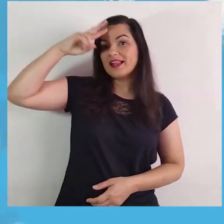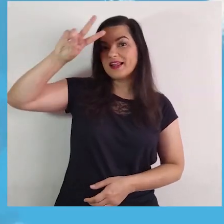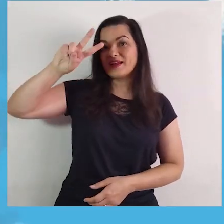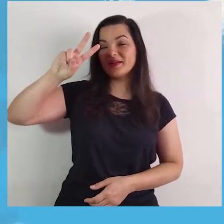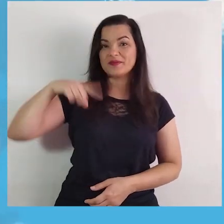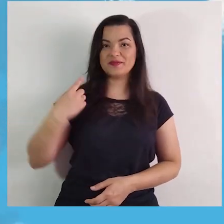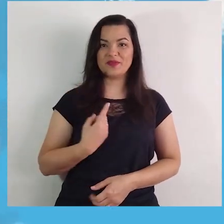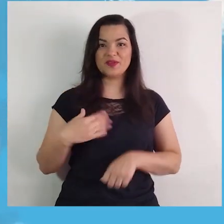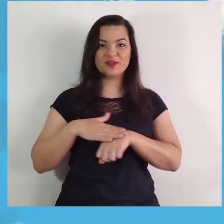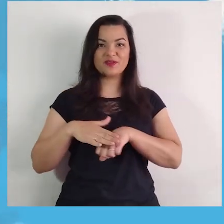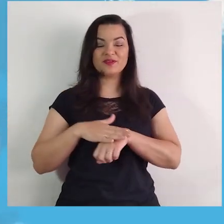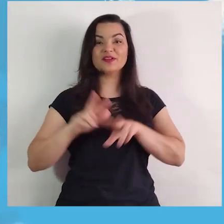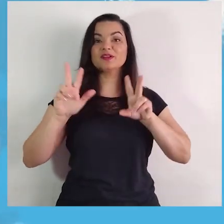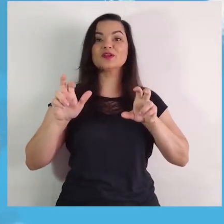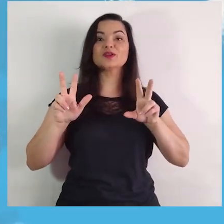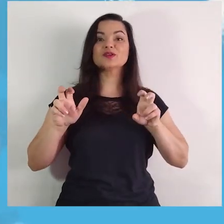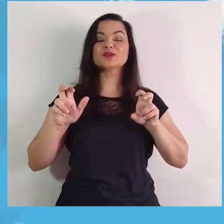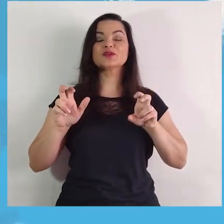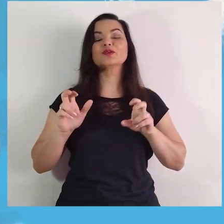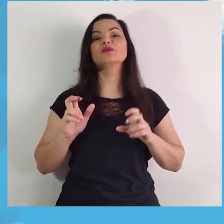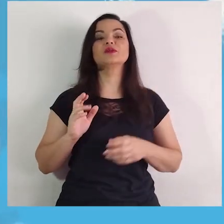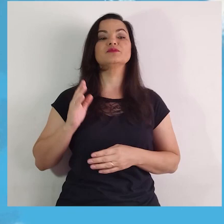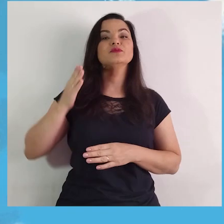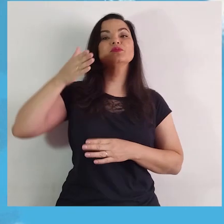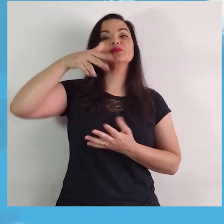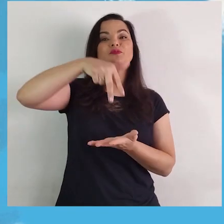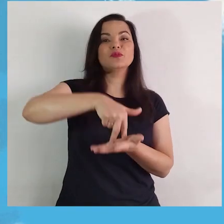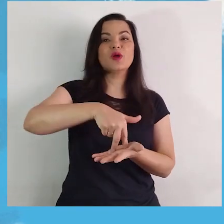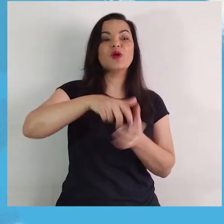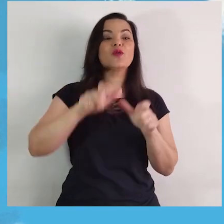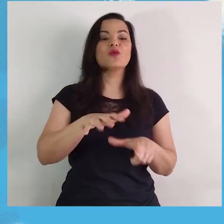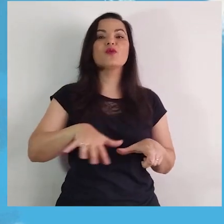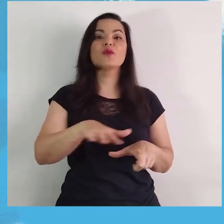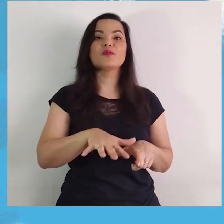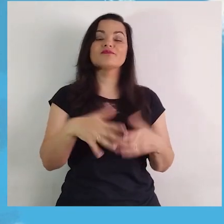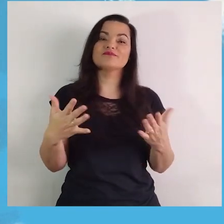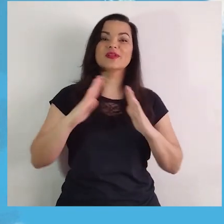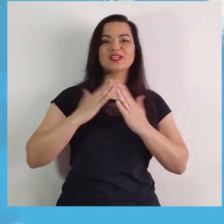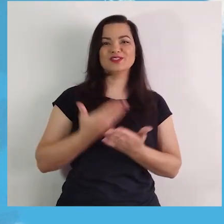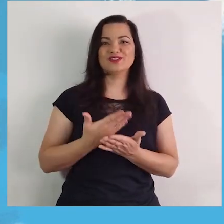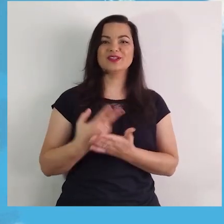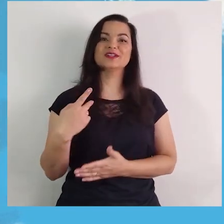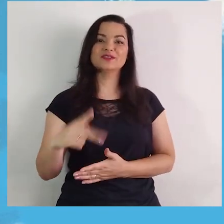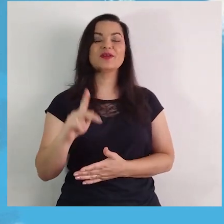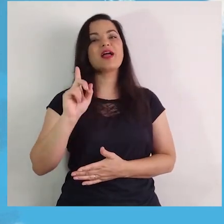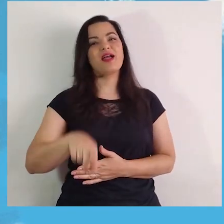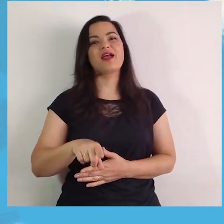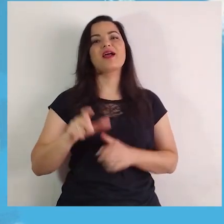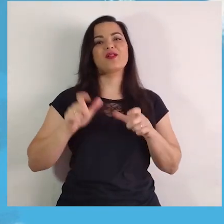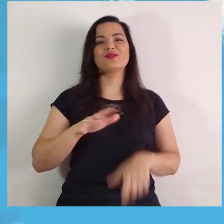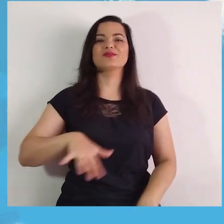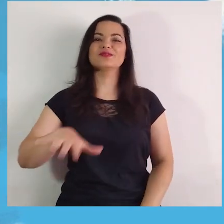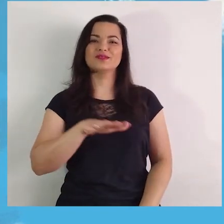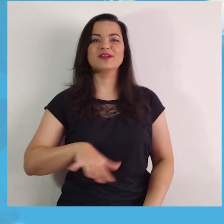Lembra que falamos de ocupar os espaços? Pois bem, a sua escola ela é um espaço muito legal,